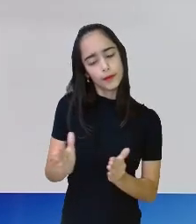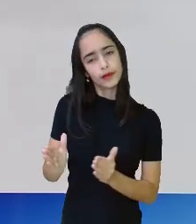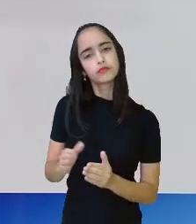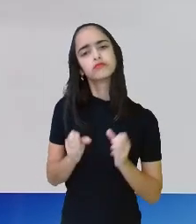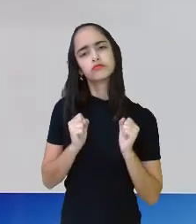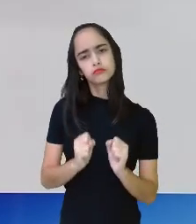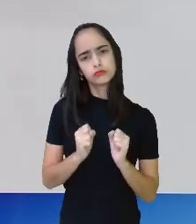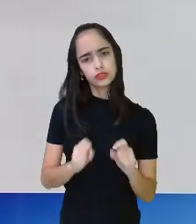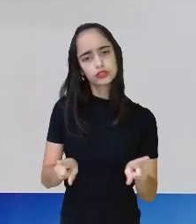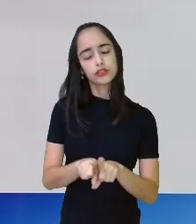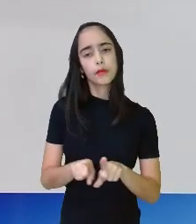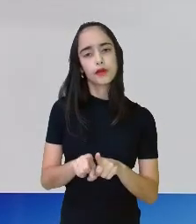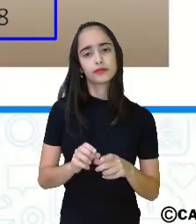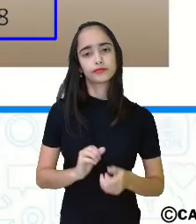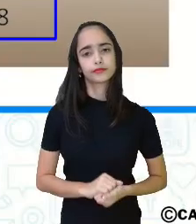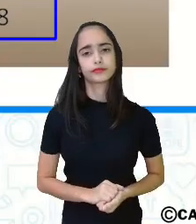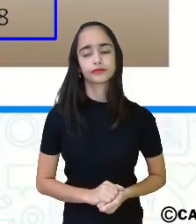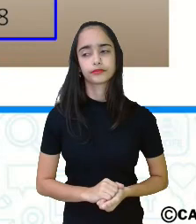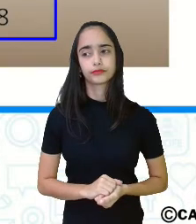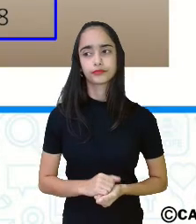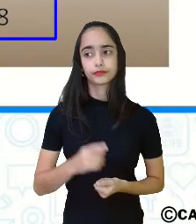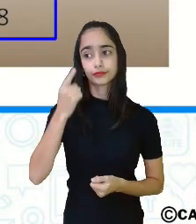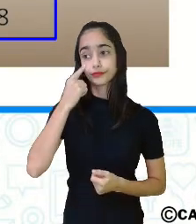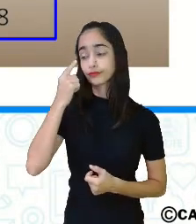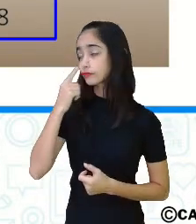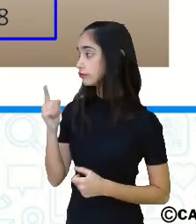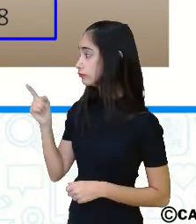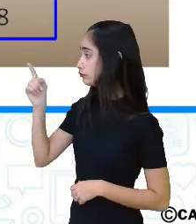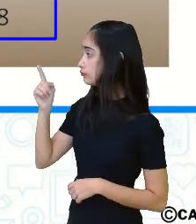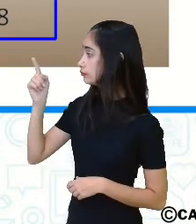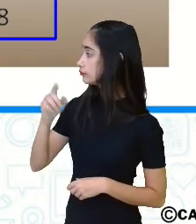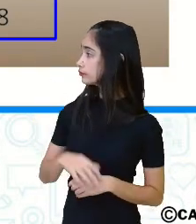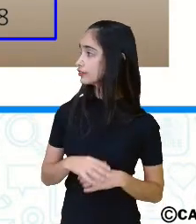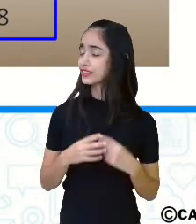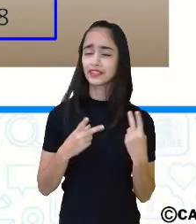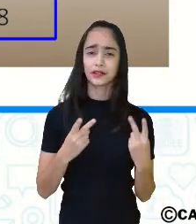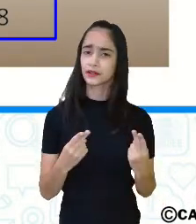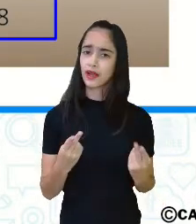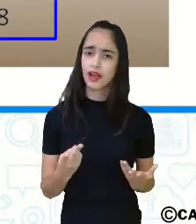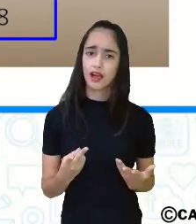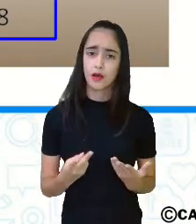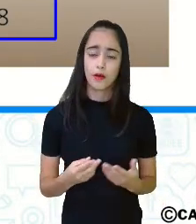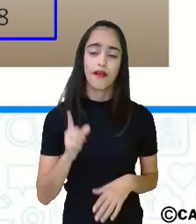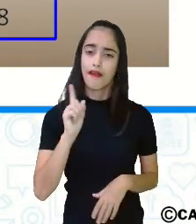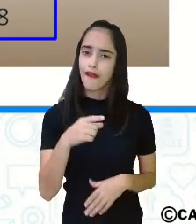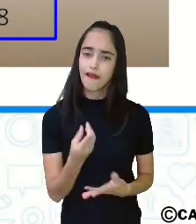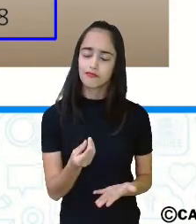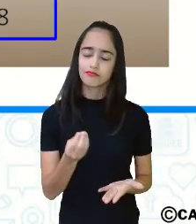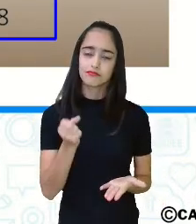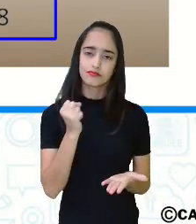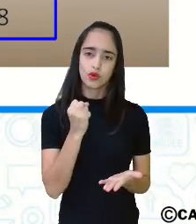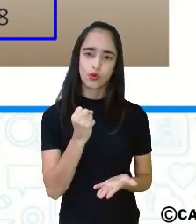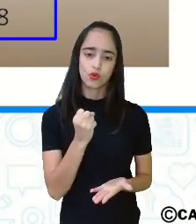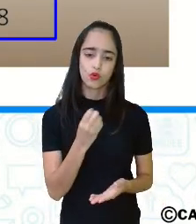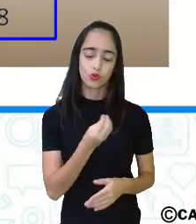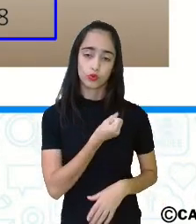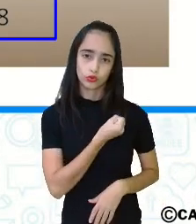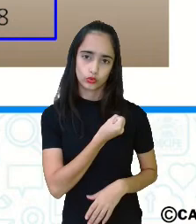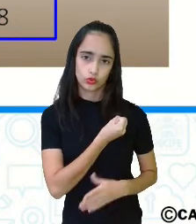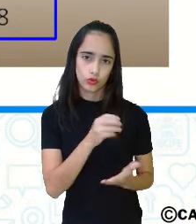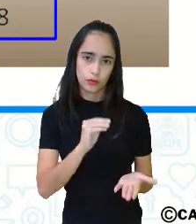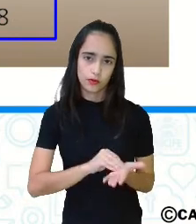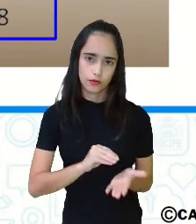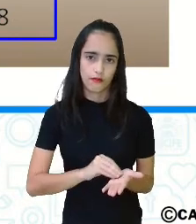aqui, o elemento oculto tá no meio. O elemento oculto é o número, tá certo? Então nós temos aqui